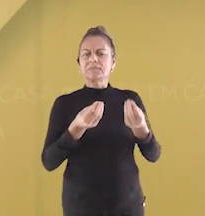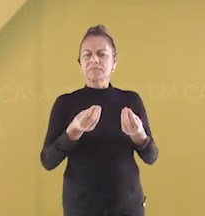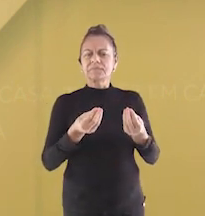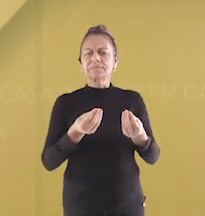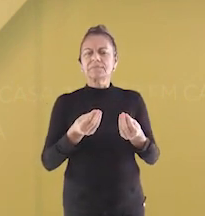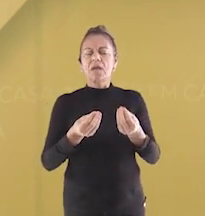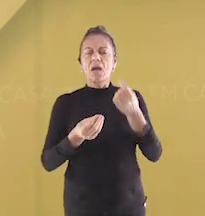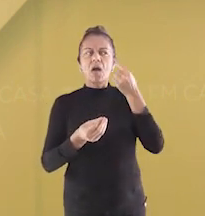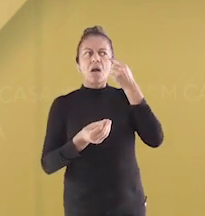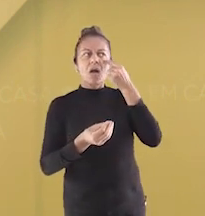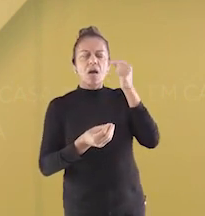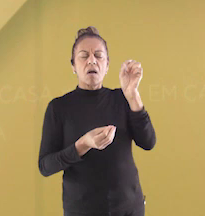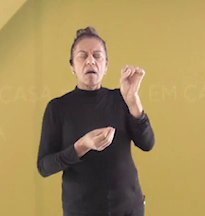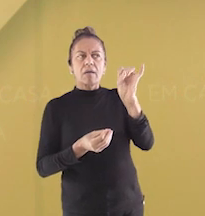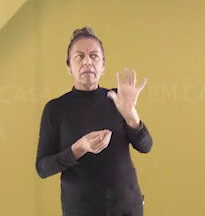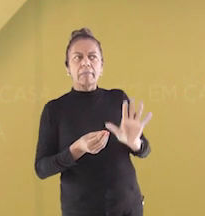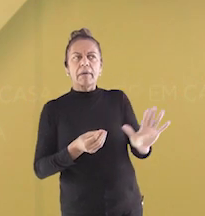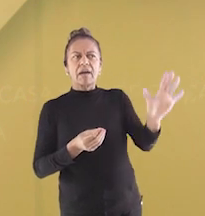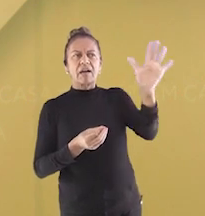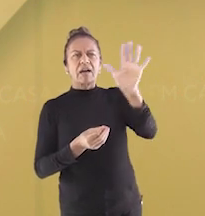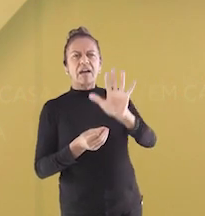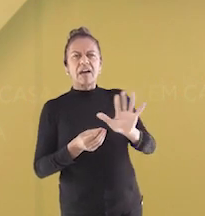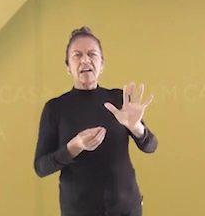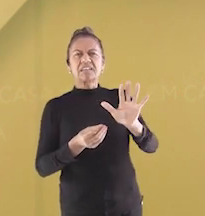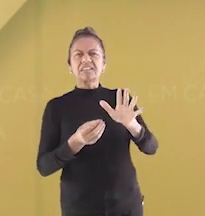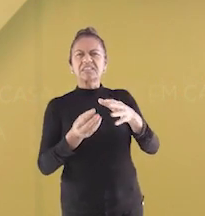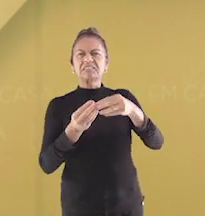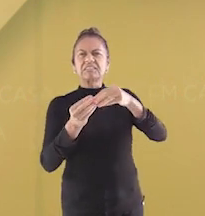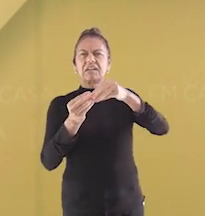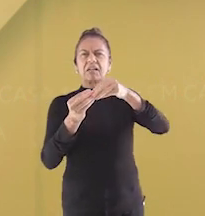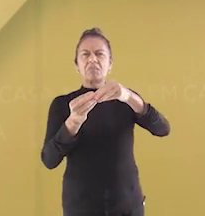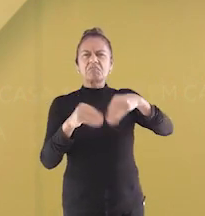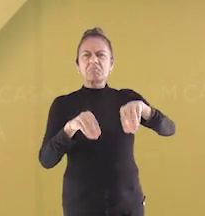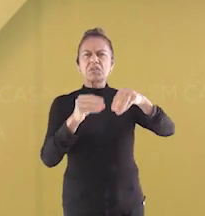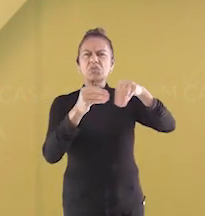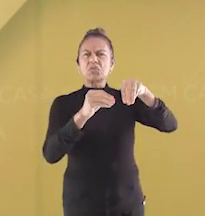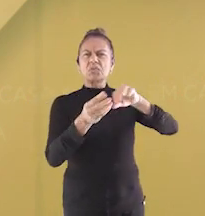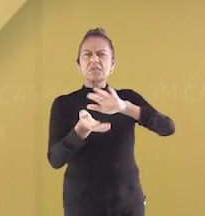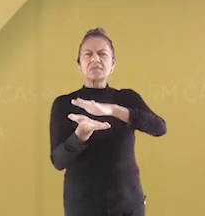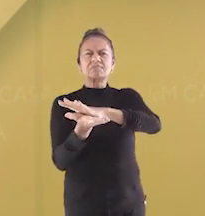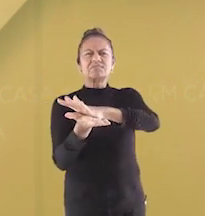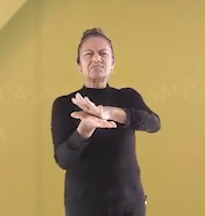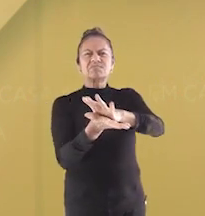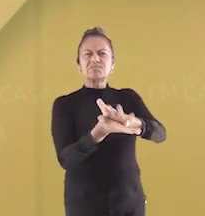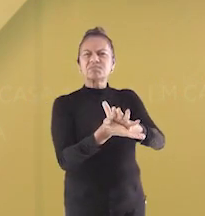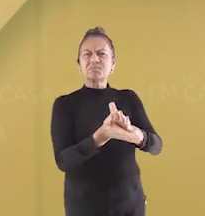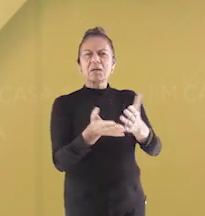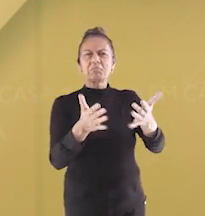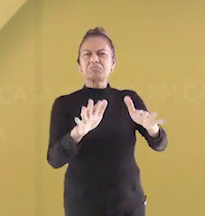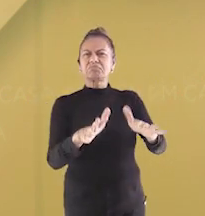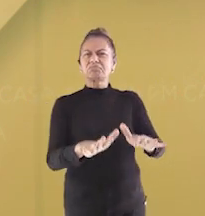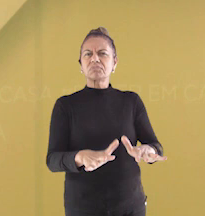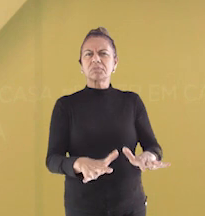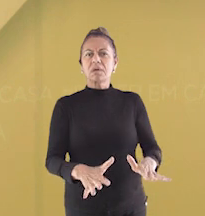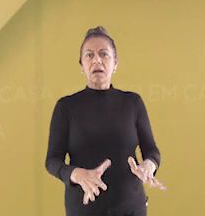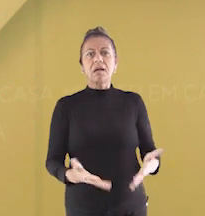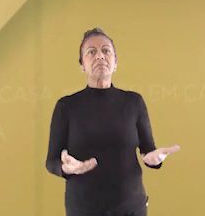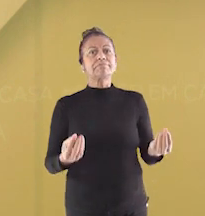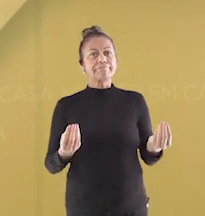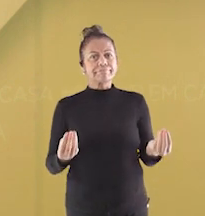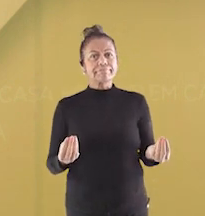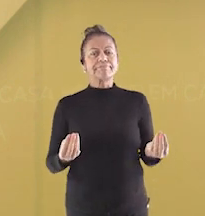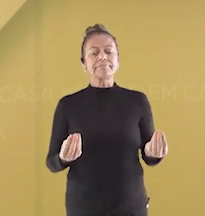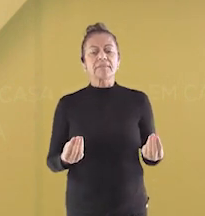destrutiva dos vulcões? Dá uma olhada nessas imagens. Olha quanta destruição a erupção de um